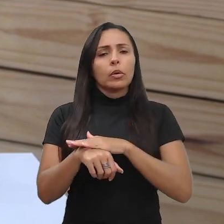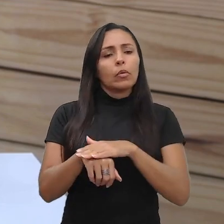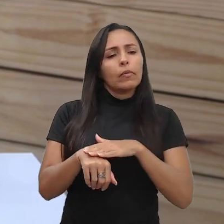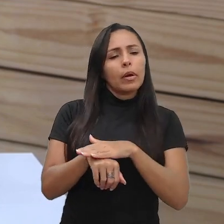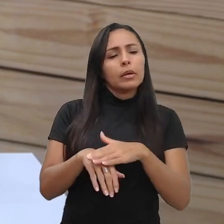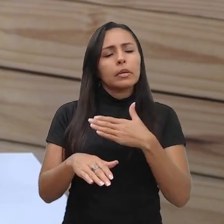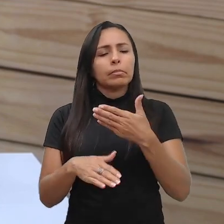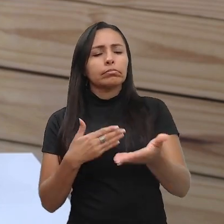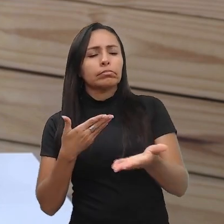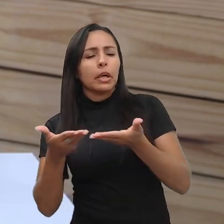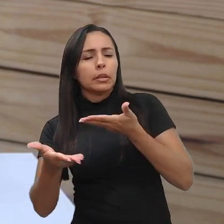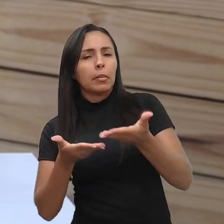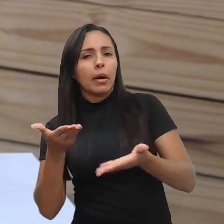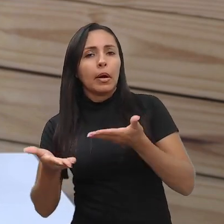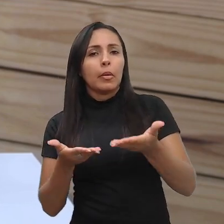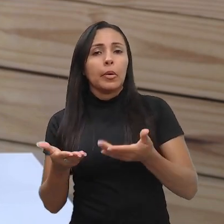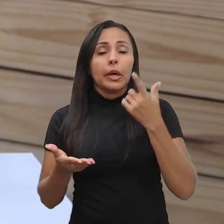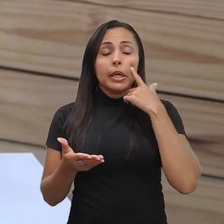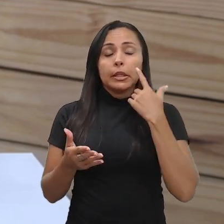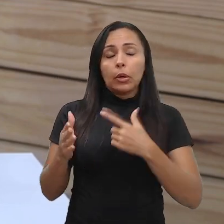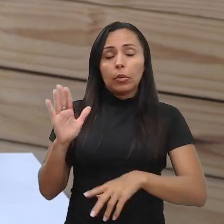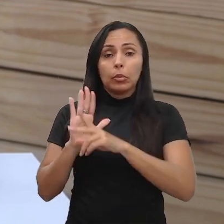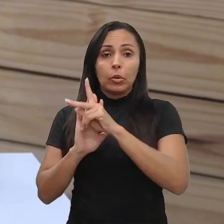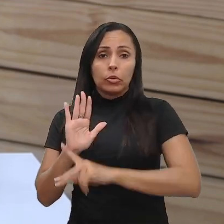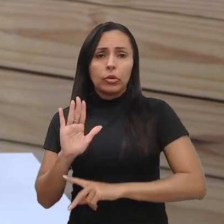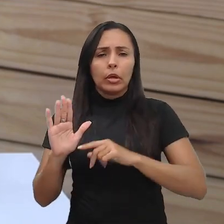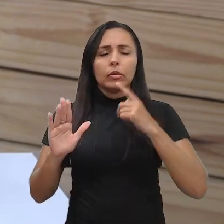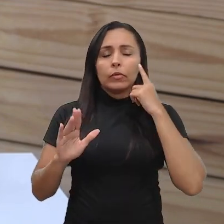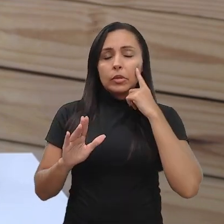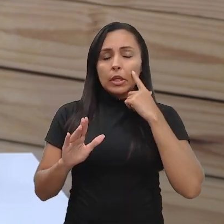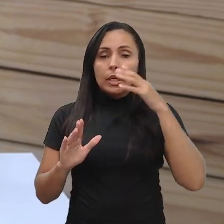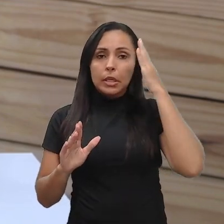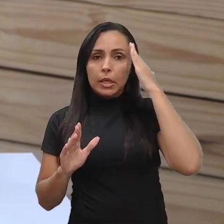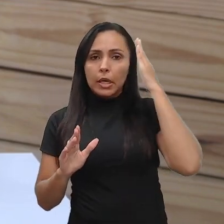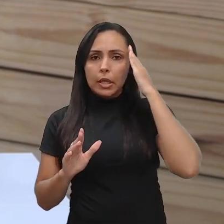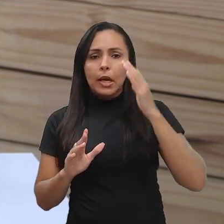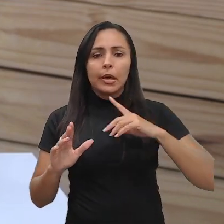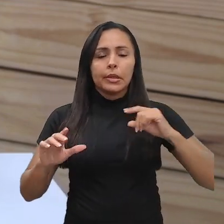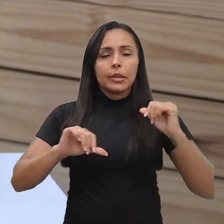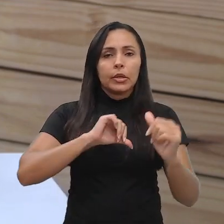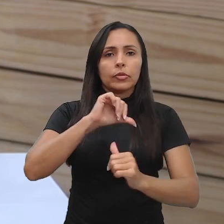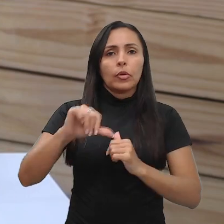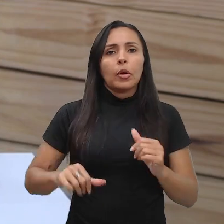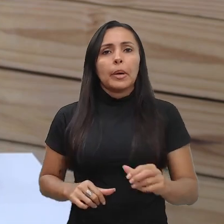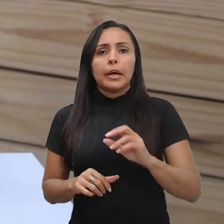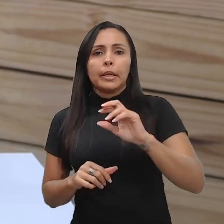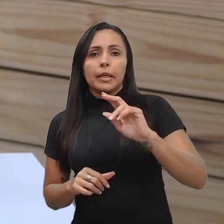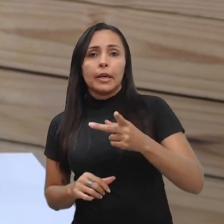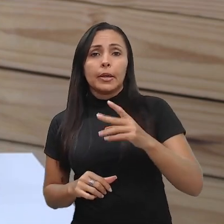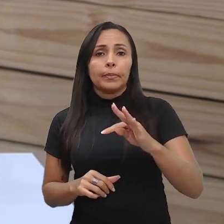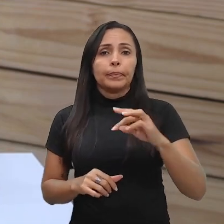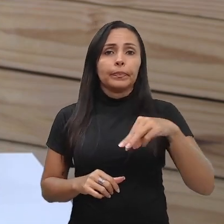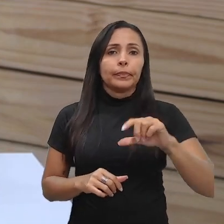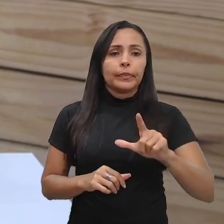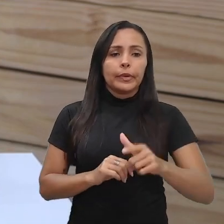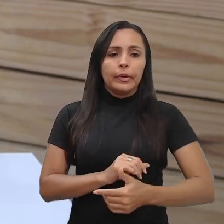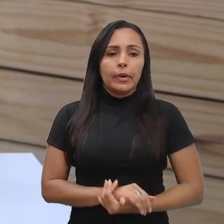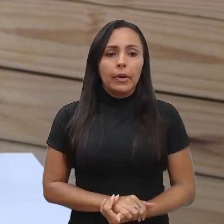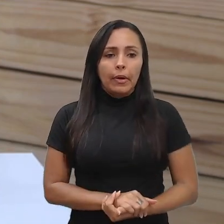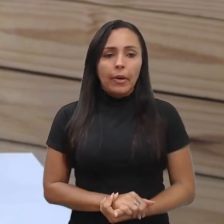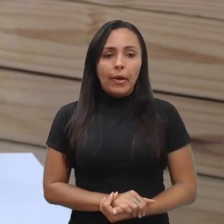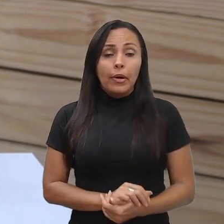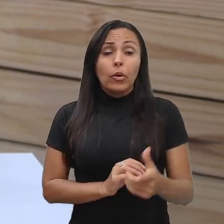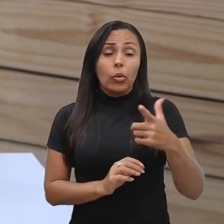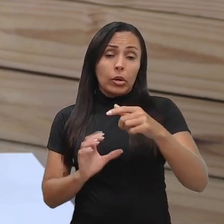ele, entende o projeto e transforma aquilo em HTML e CSS, se for o caso, né?